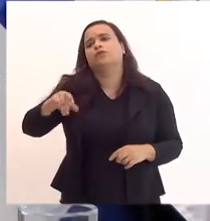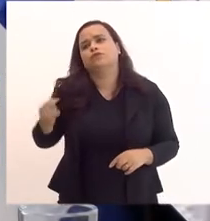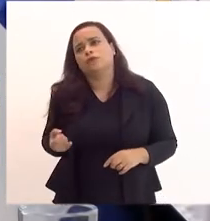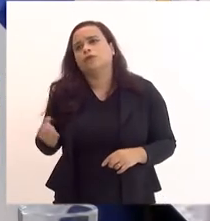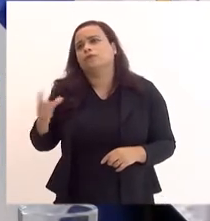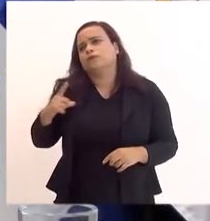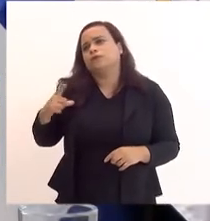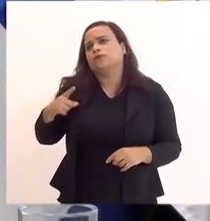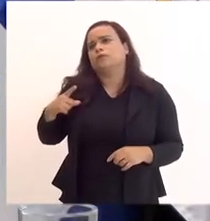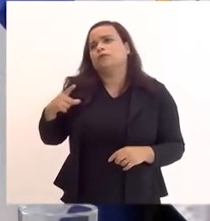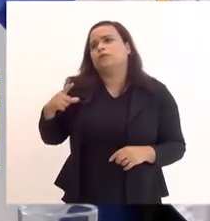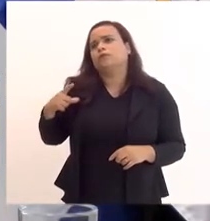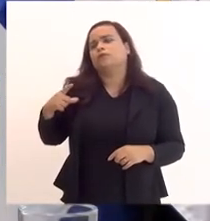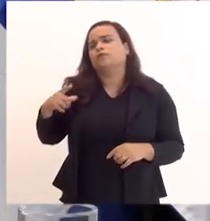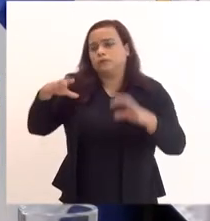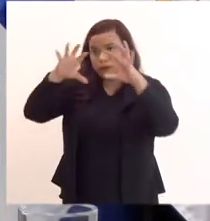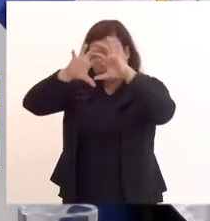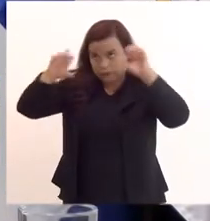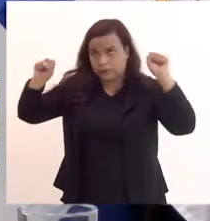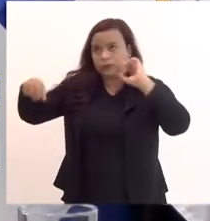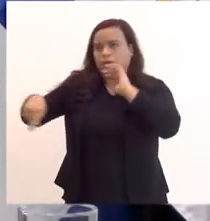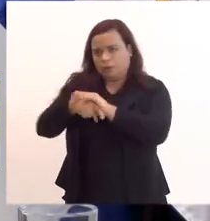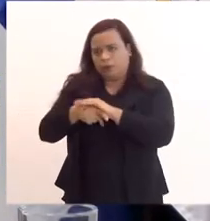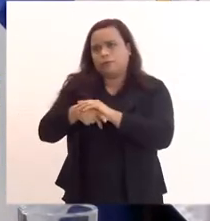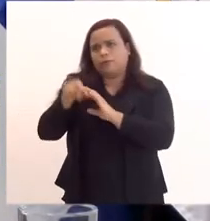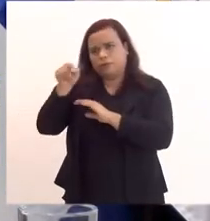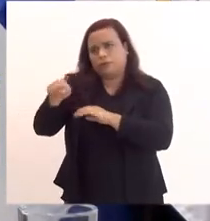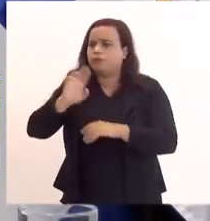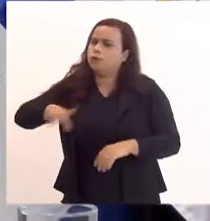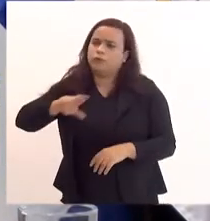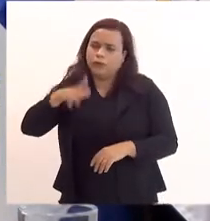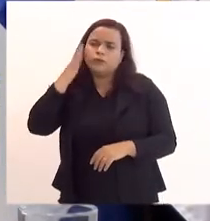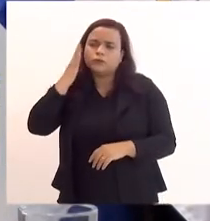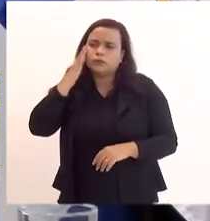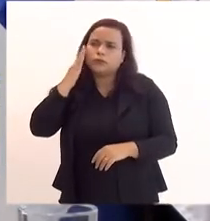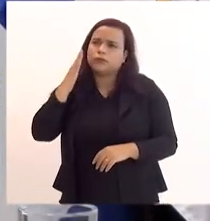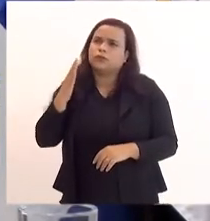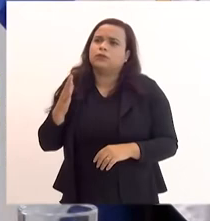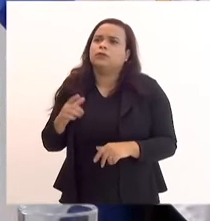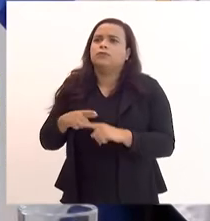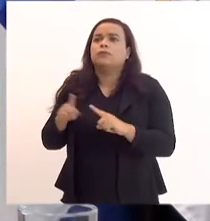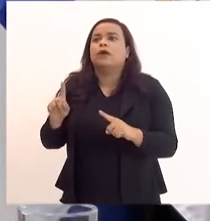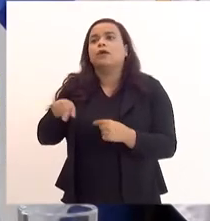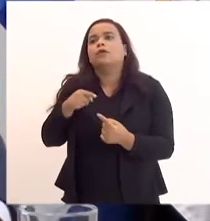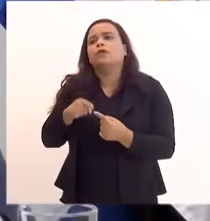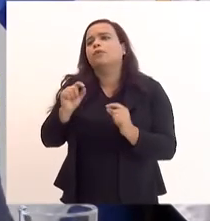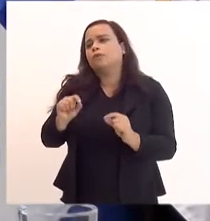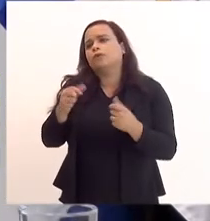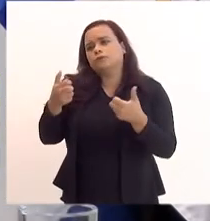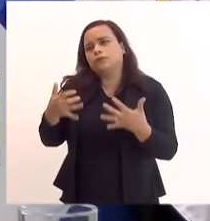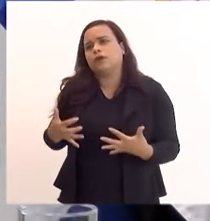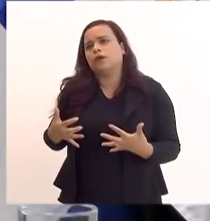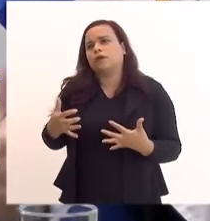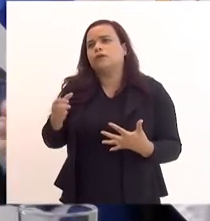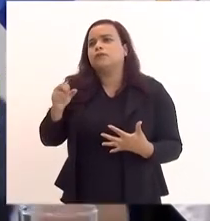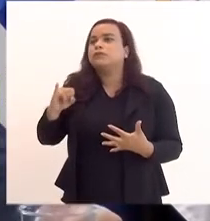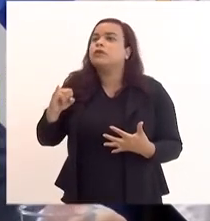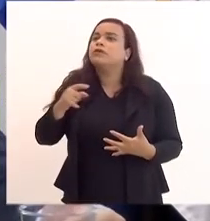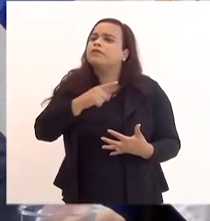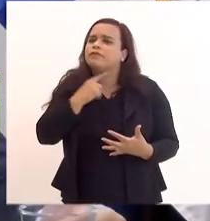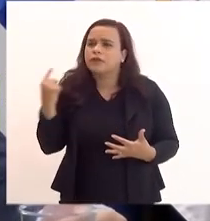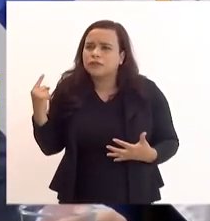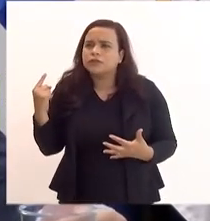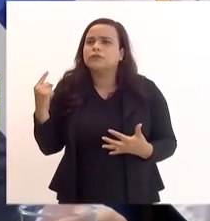O tribunal para isso. O meu encaminhamento não foi esse. Eu quis dizer que, uma vez vencido